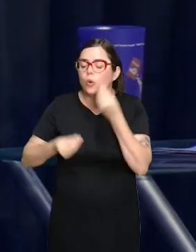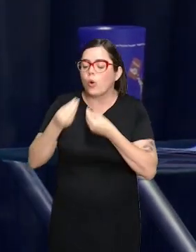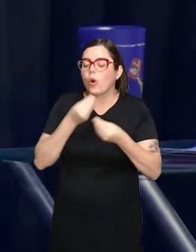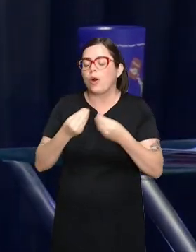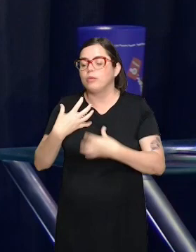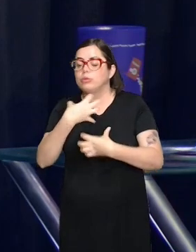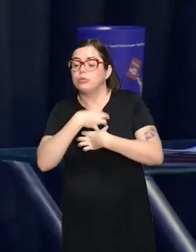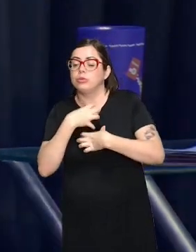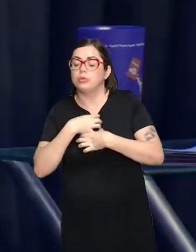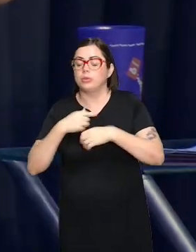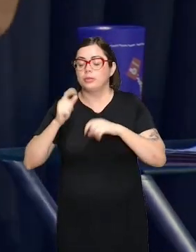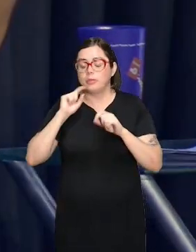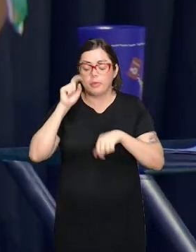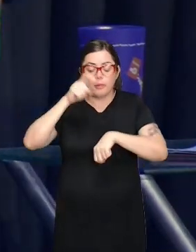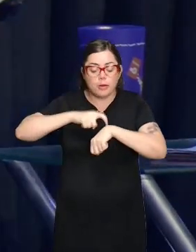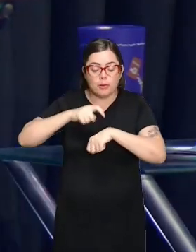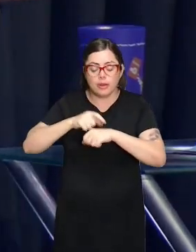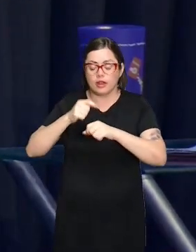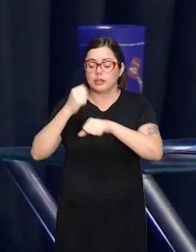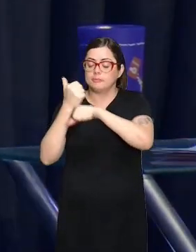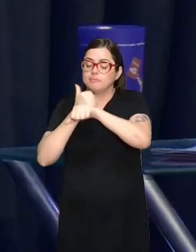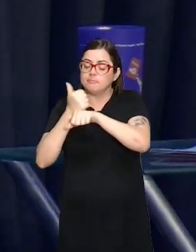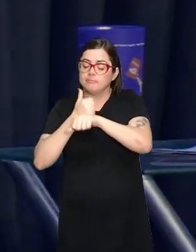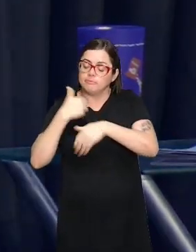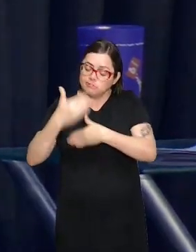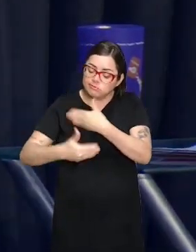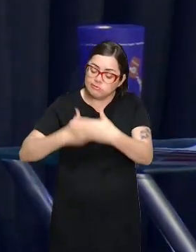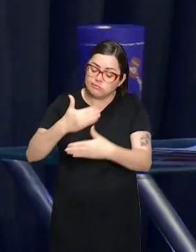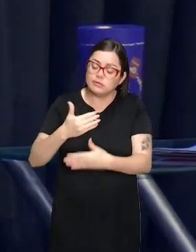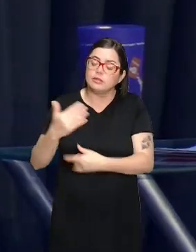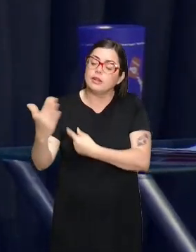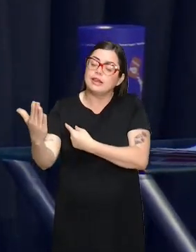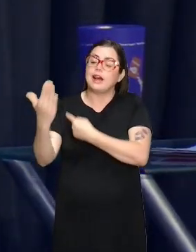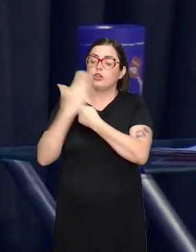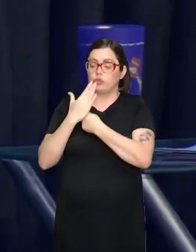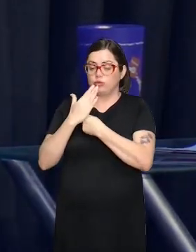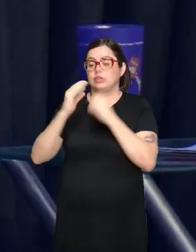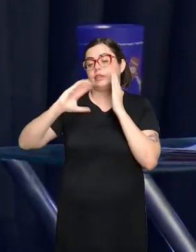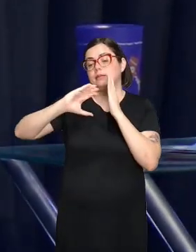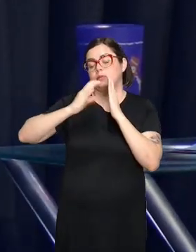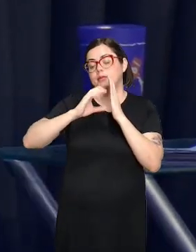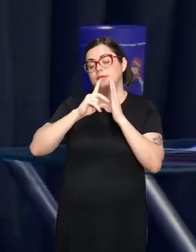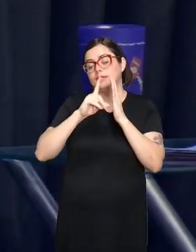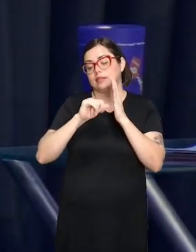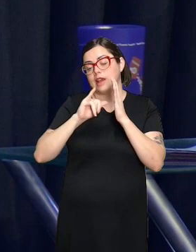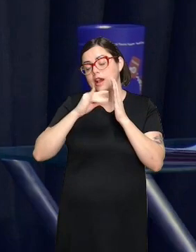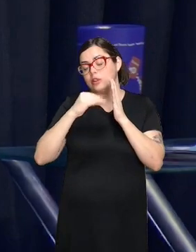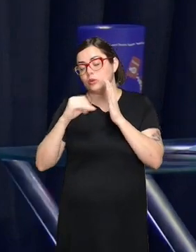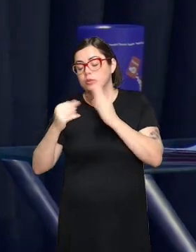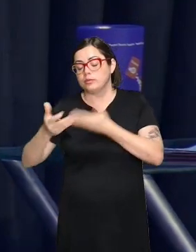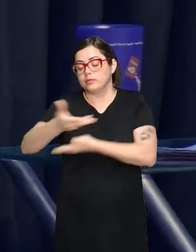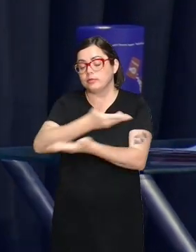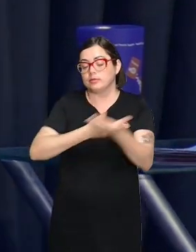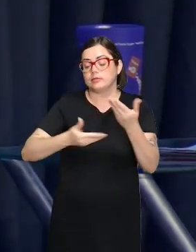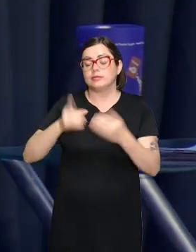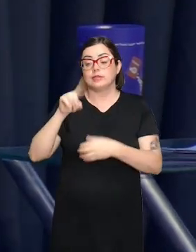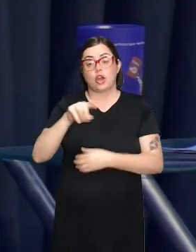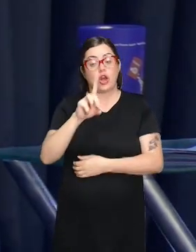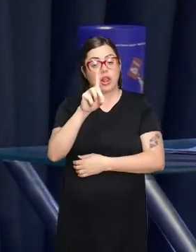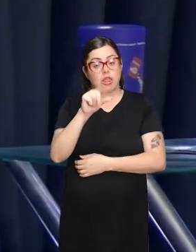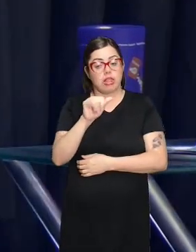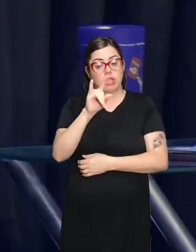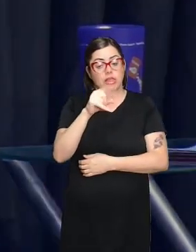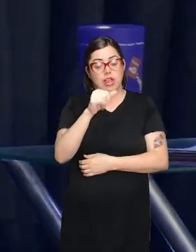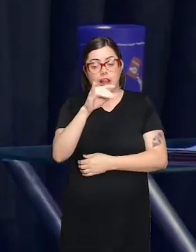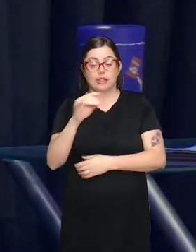profissional agora, como que você pode usar os dados a seu favor. Eu até queria complementar, Carol, que dados não sobrevivem sem